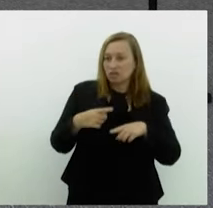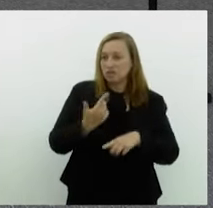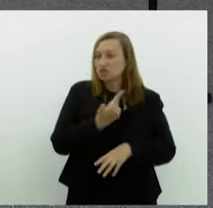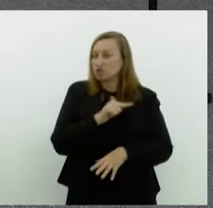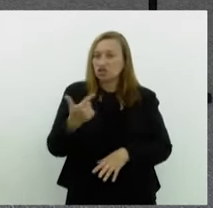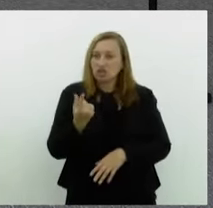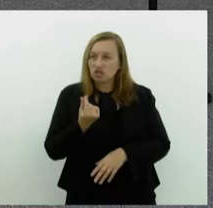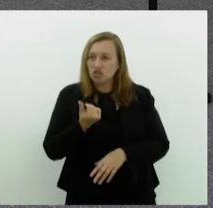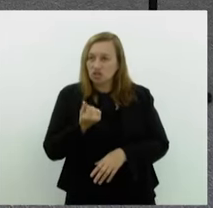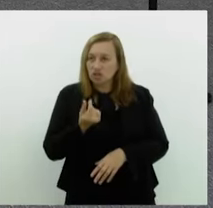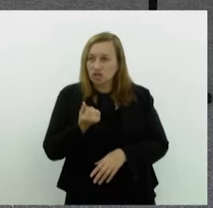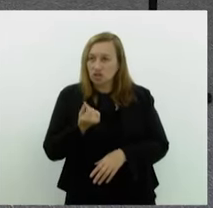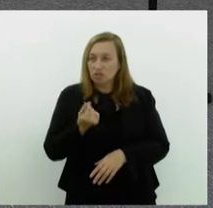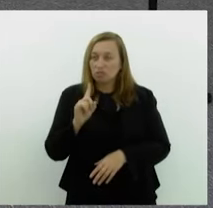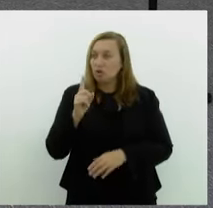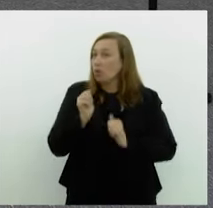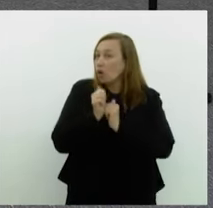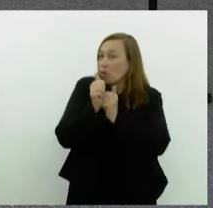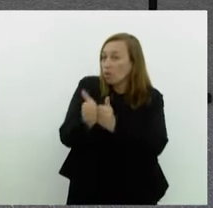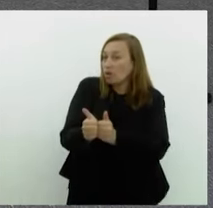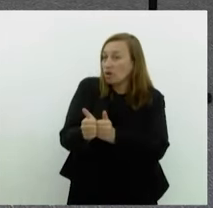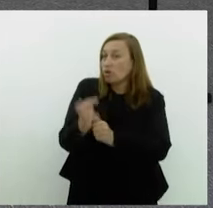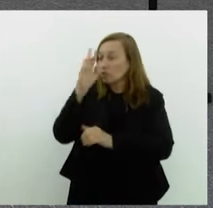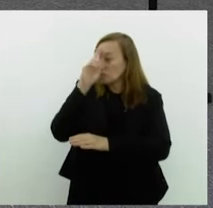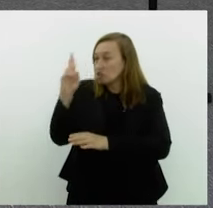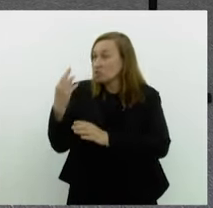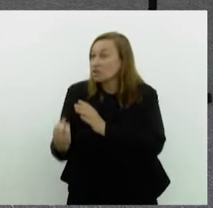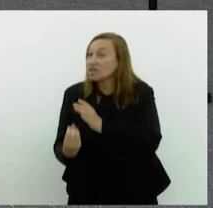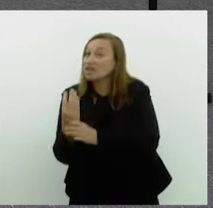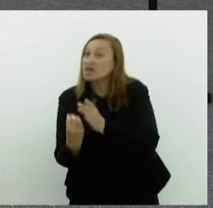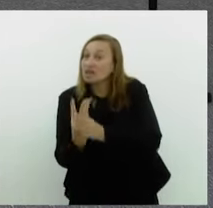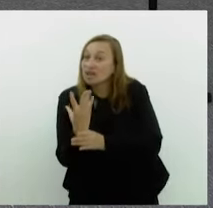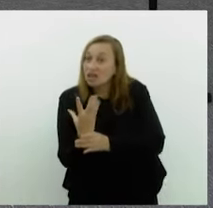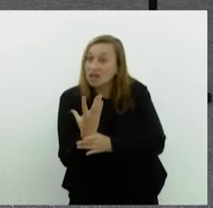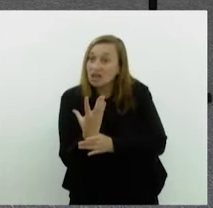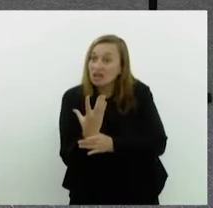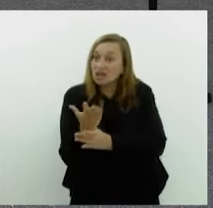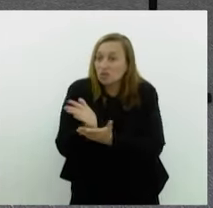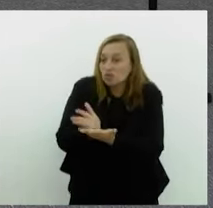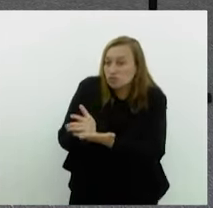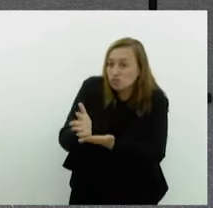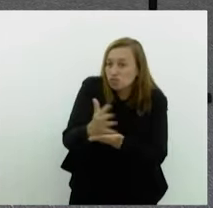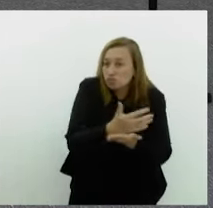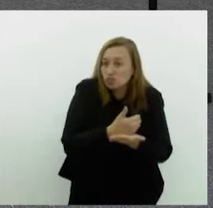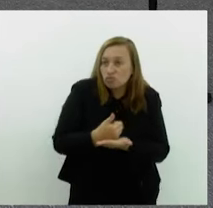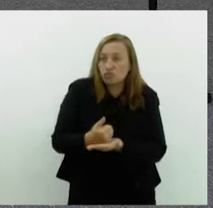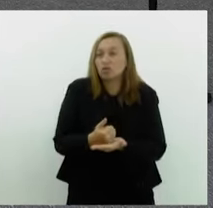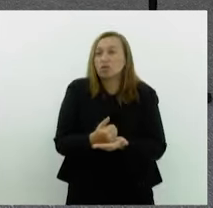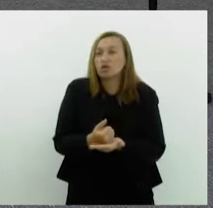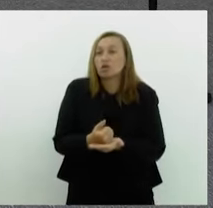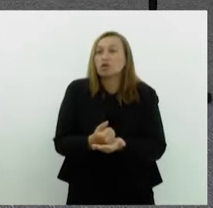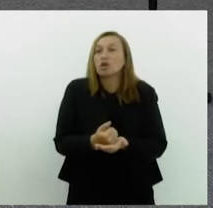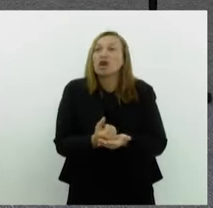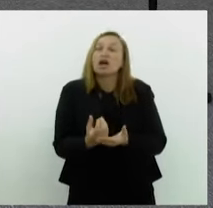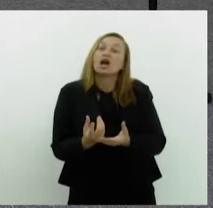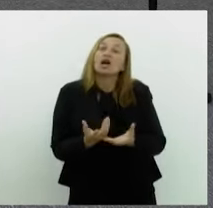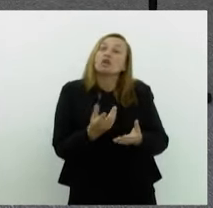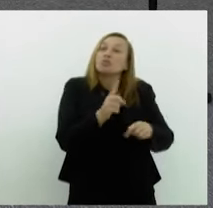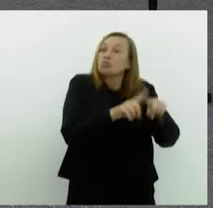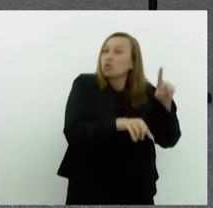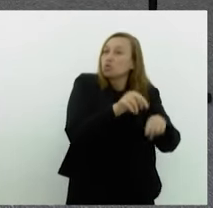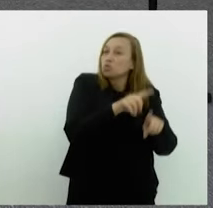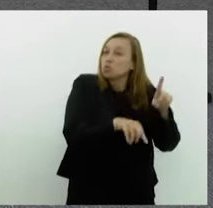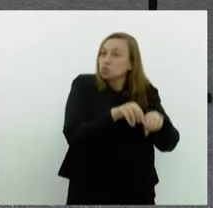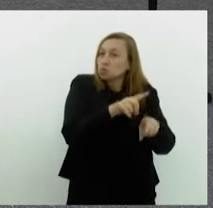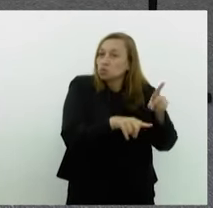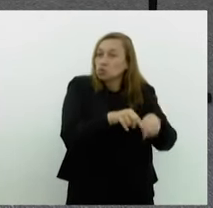de Vossa Excelência, que cria receita em cima de produtos maléficos, e, ao contrário, multiplica,